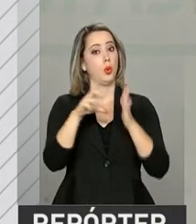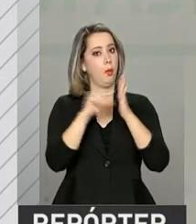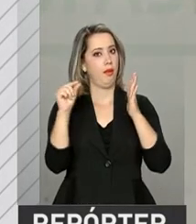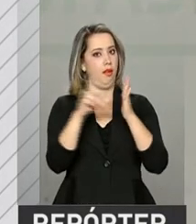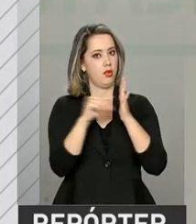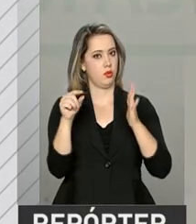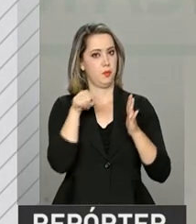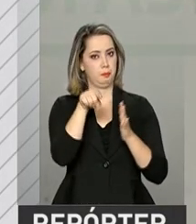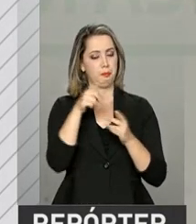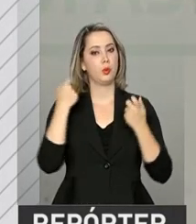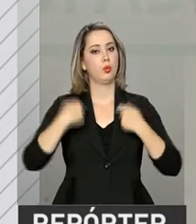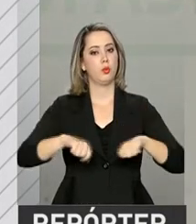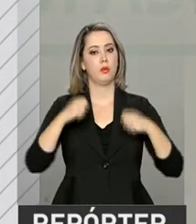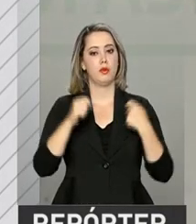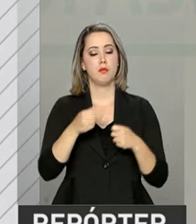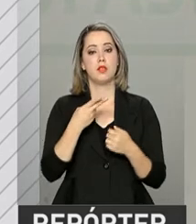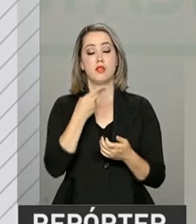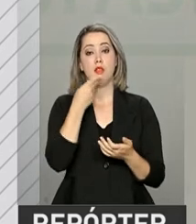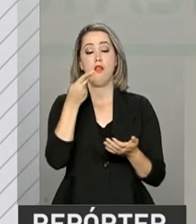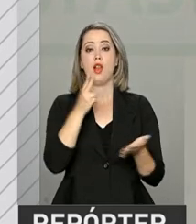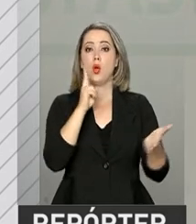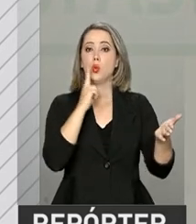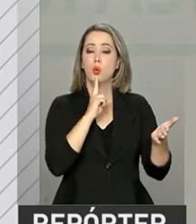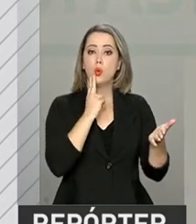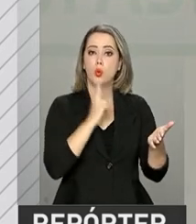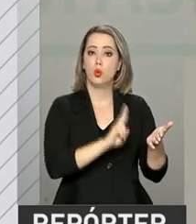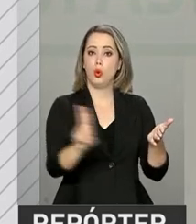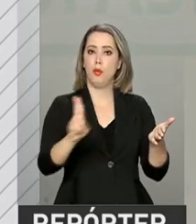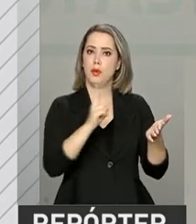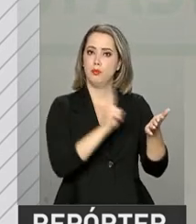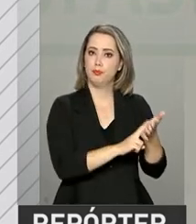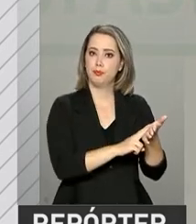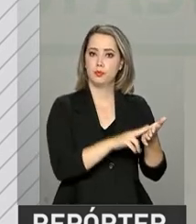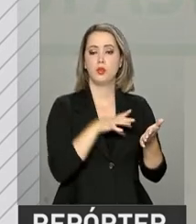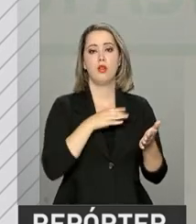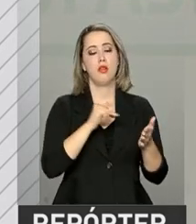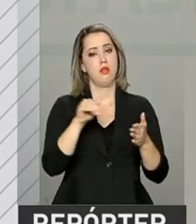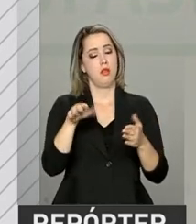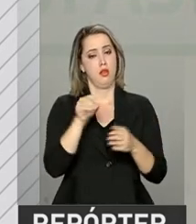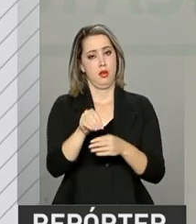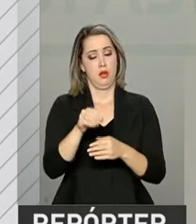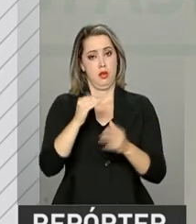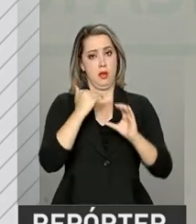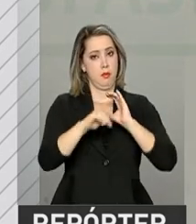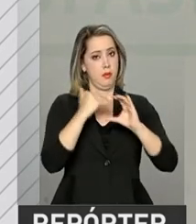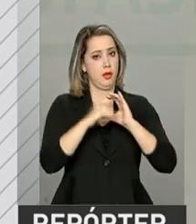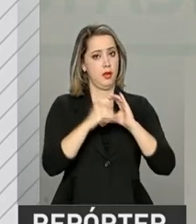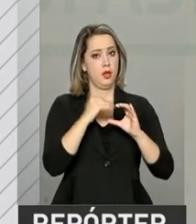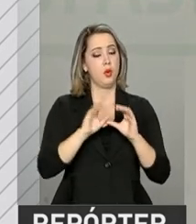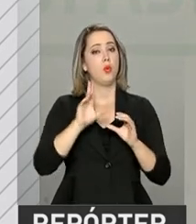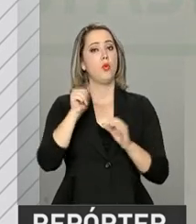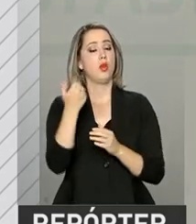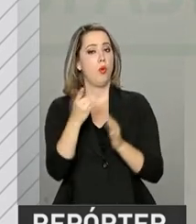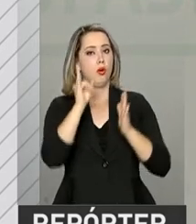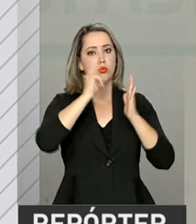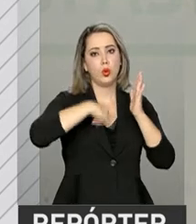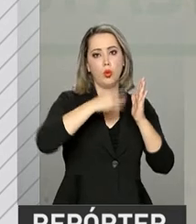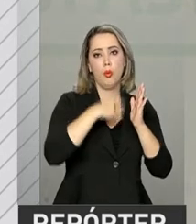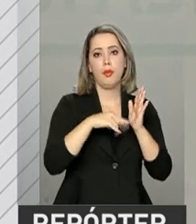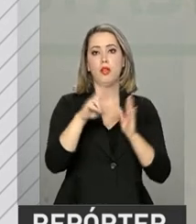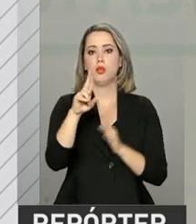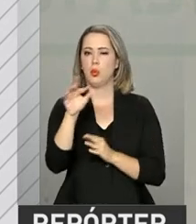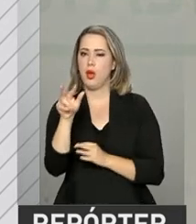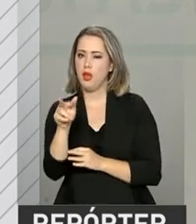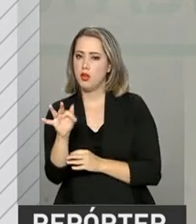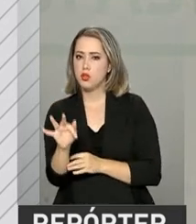é necessário informar dados como nome completo e-mail e documento de identificação após o